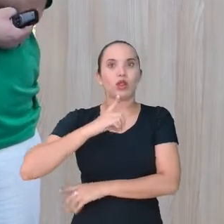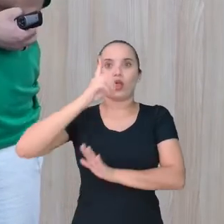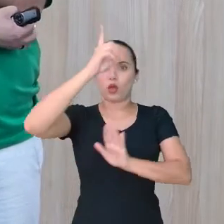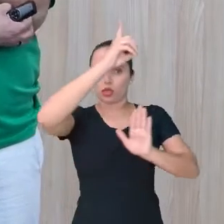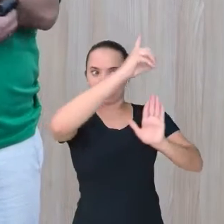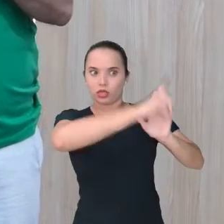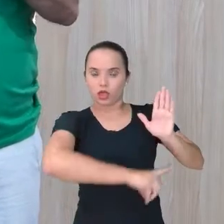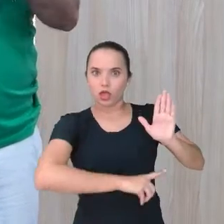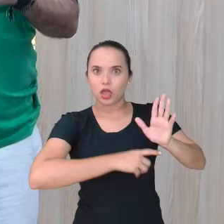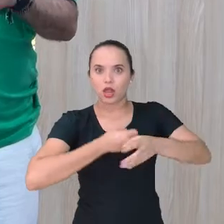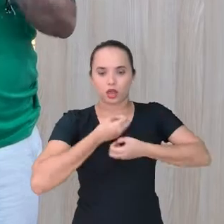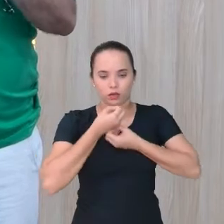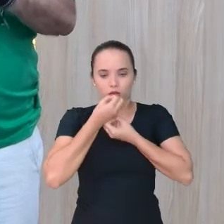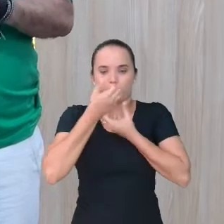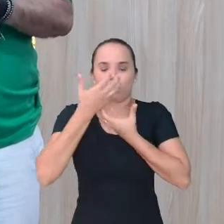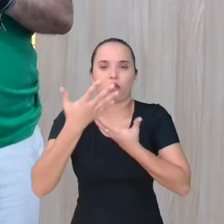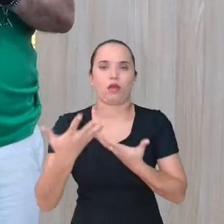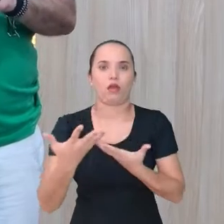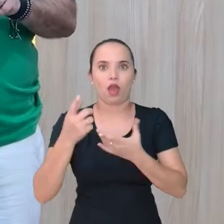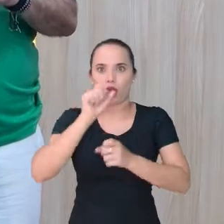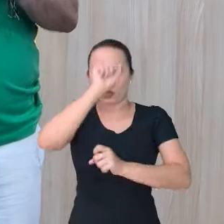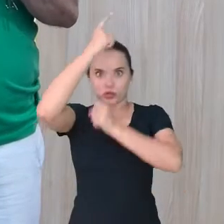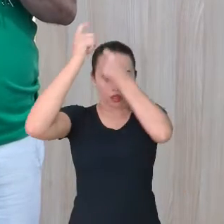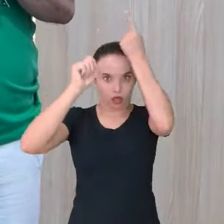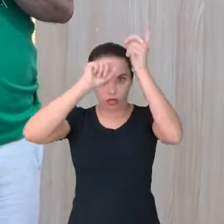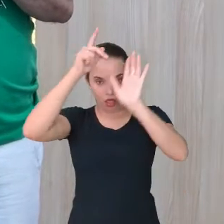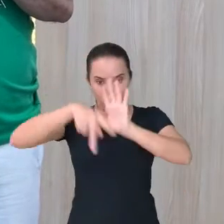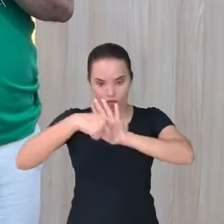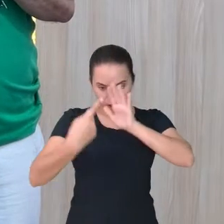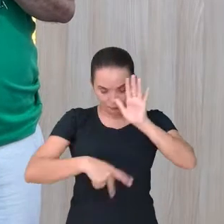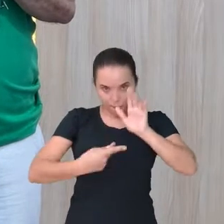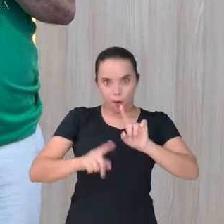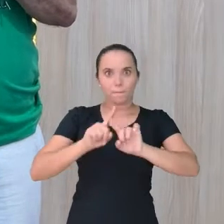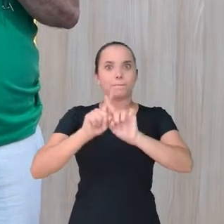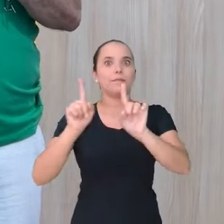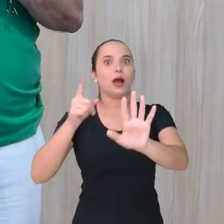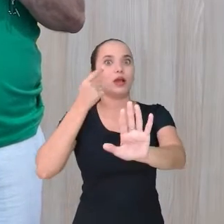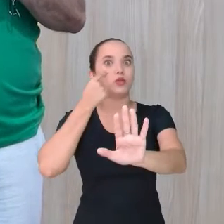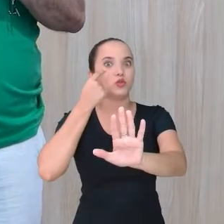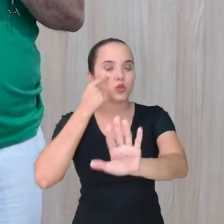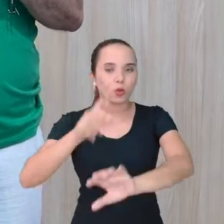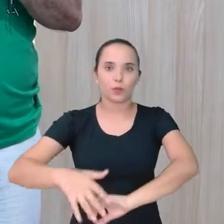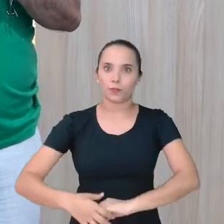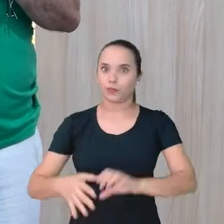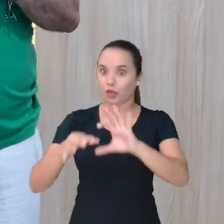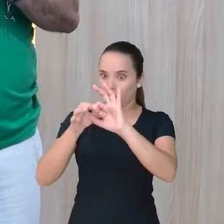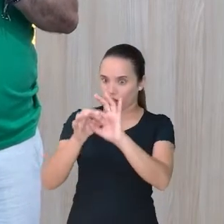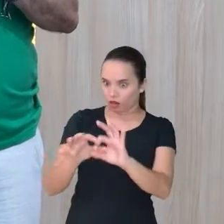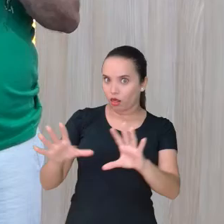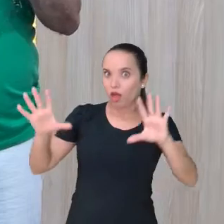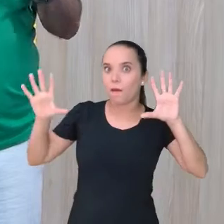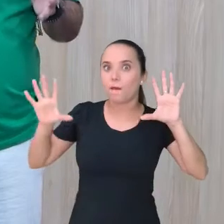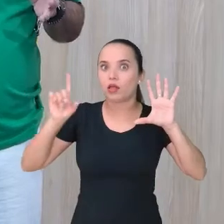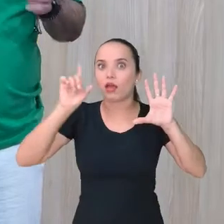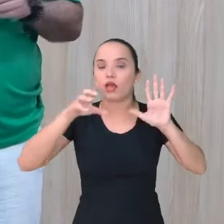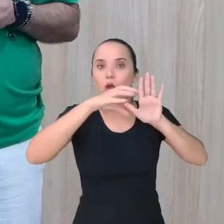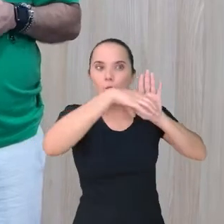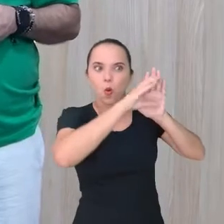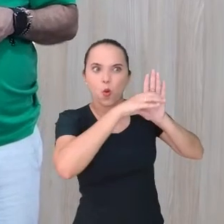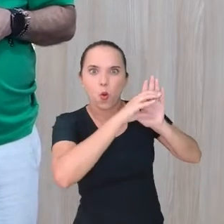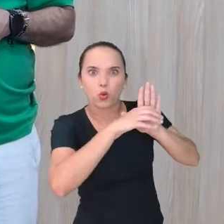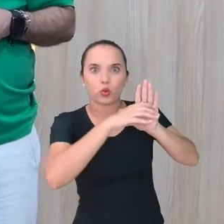suas ideias, desde que, lembrar, a liberdade de expressão não é um conceito